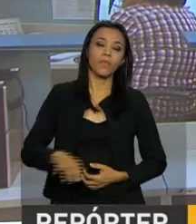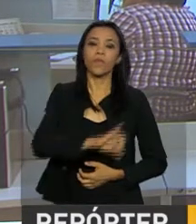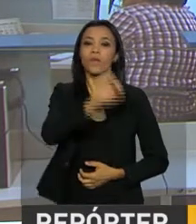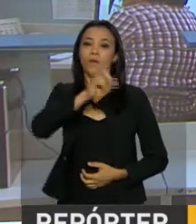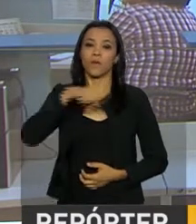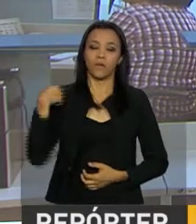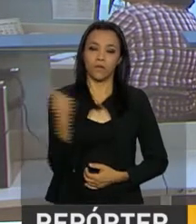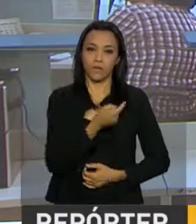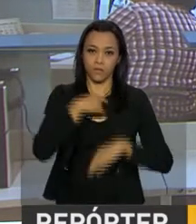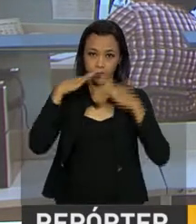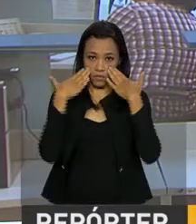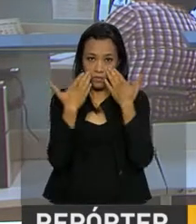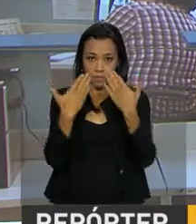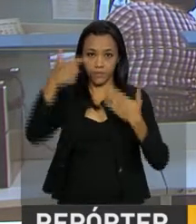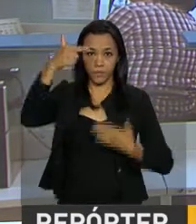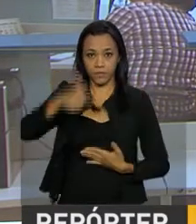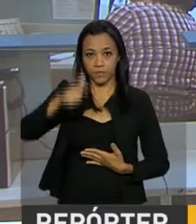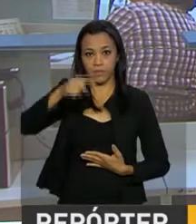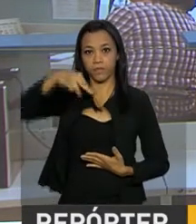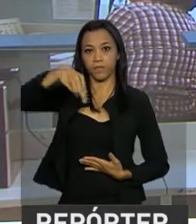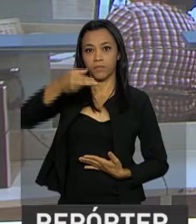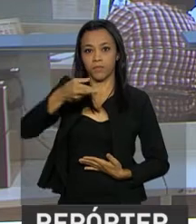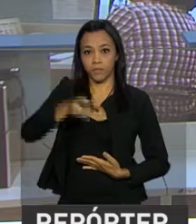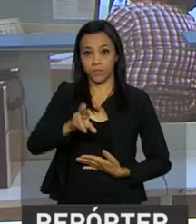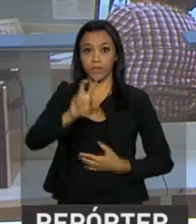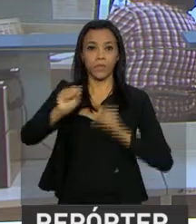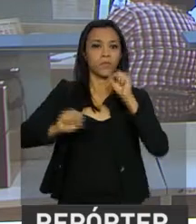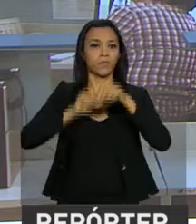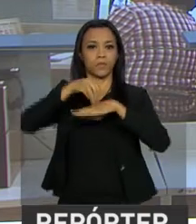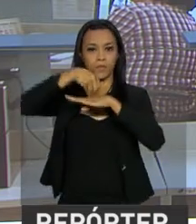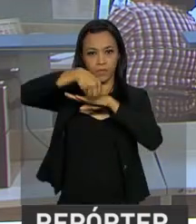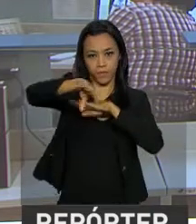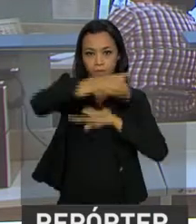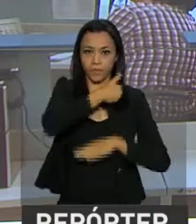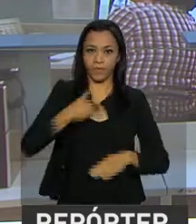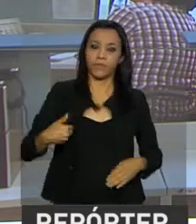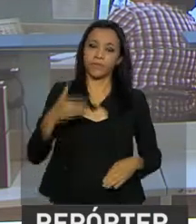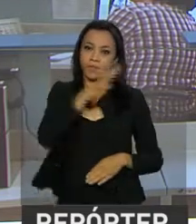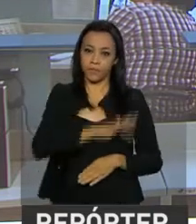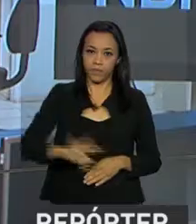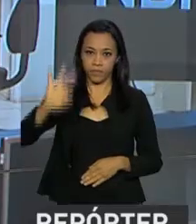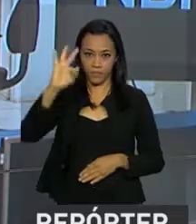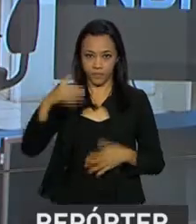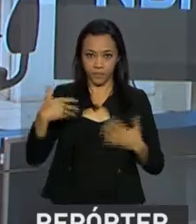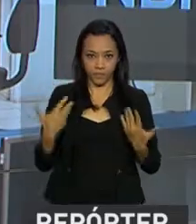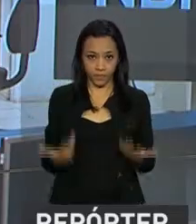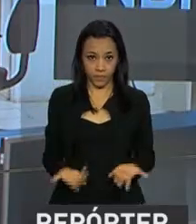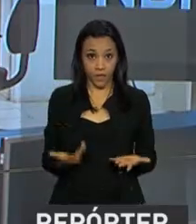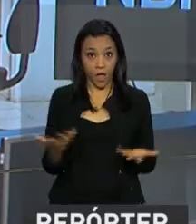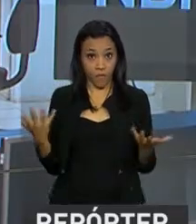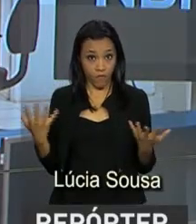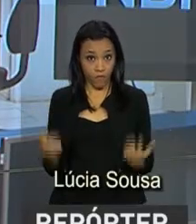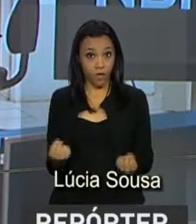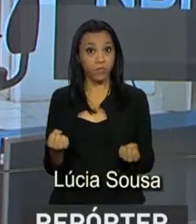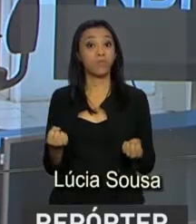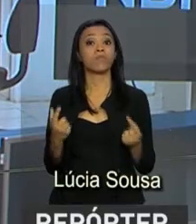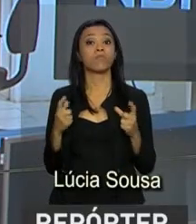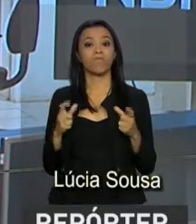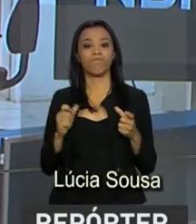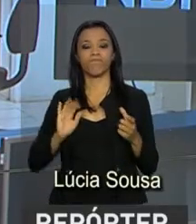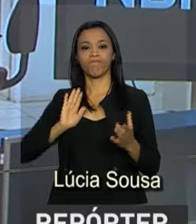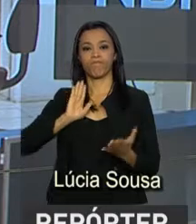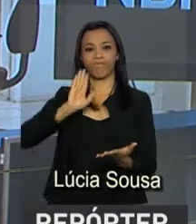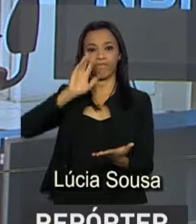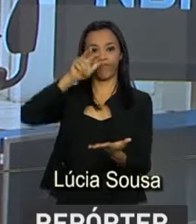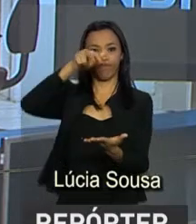Olá, estamos de volta com mais uma edição do Repórter NBR e as notícias do governo federal. E nós vamos direto ao Palácio do Planalto,